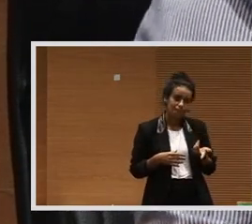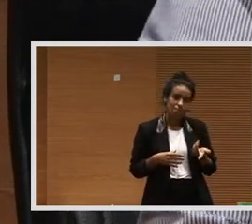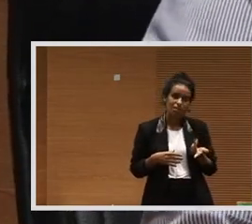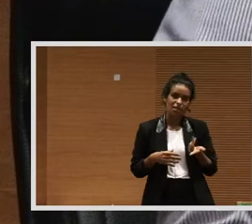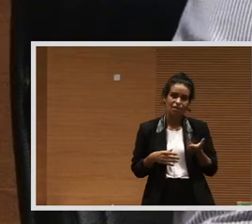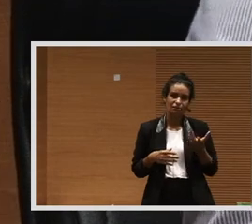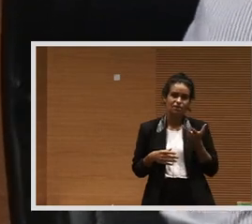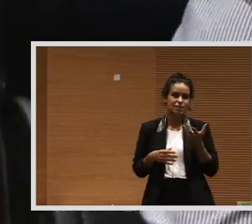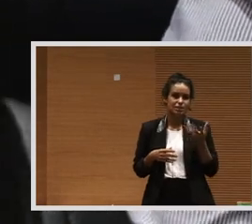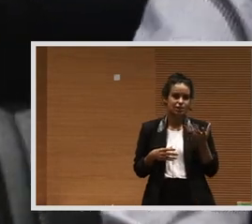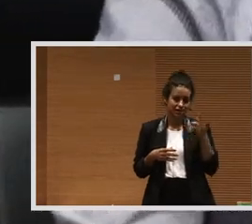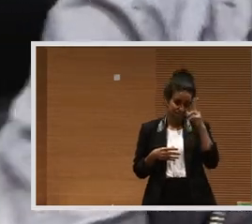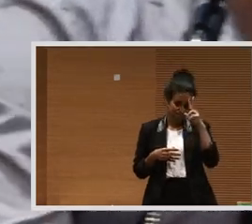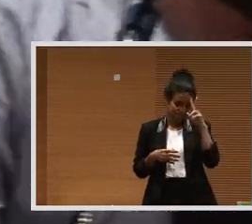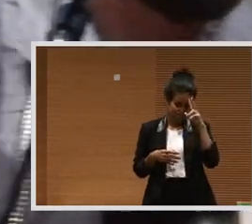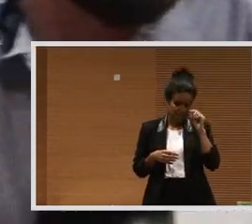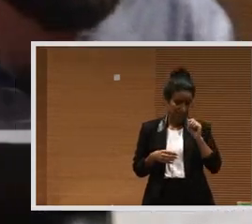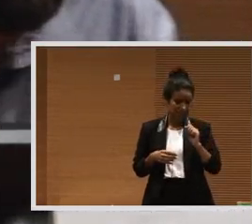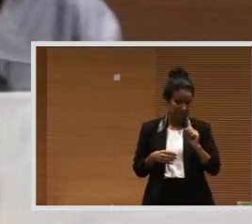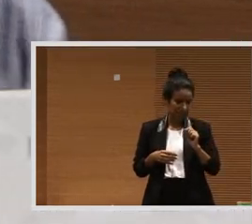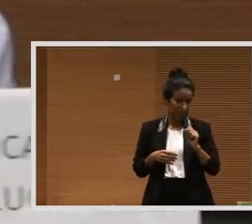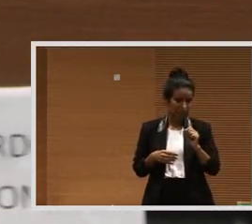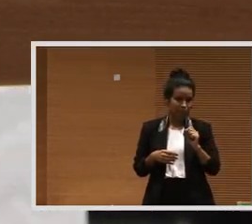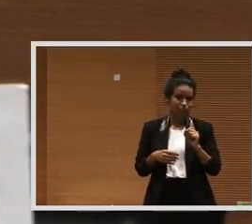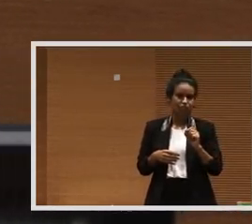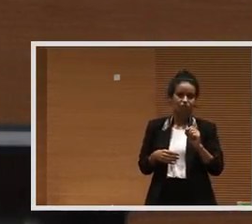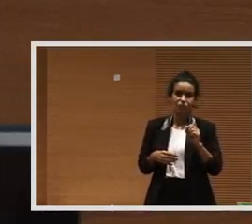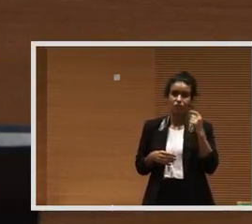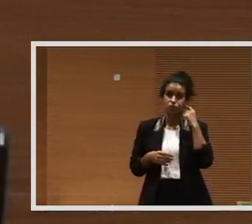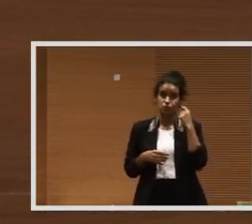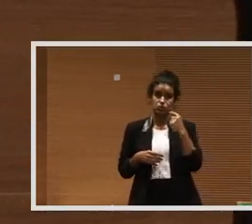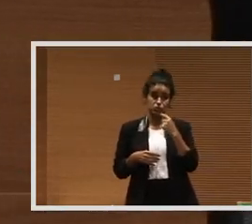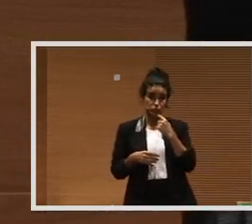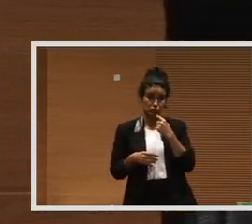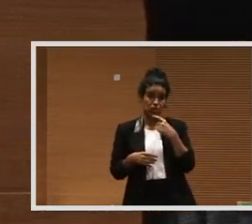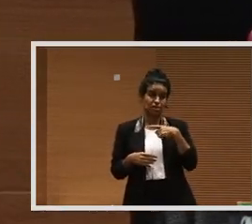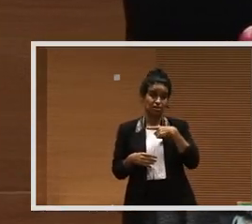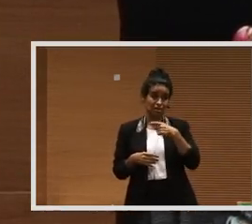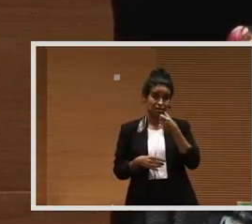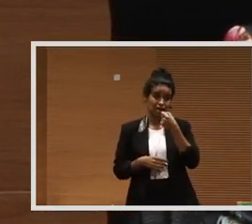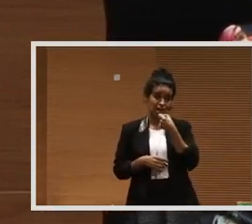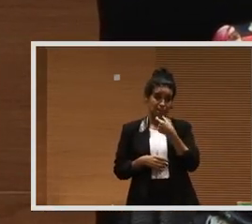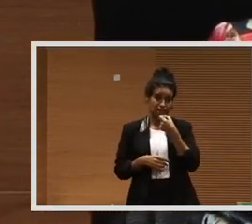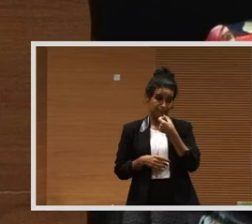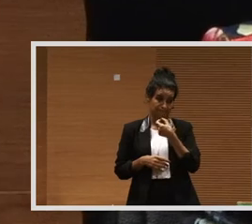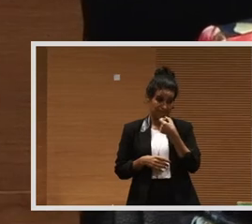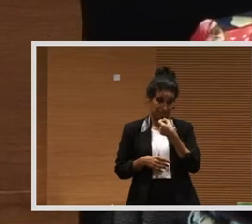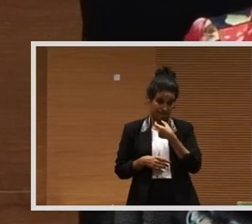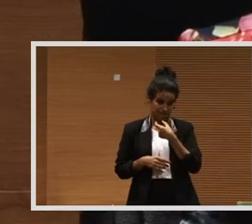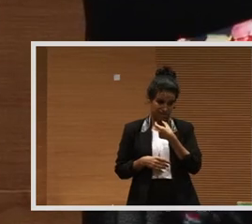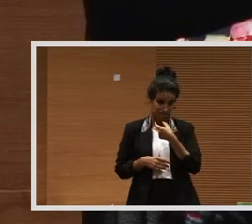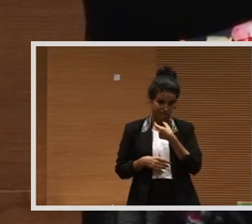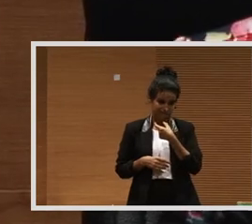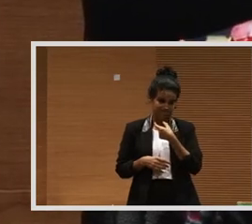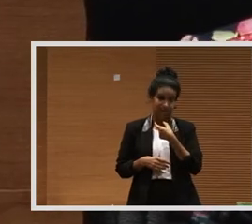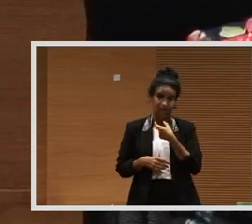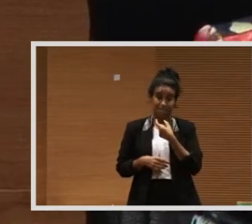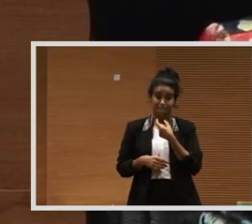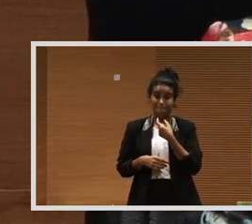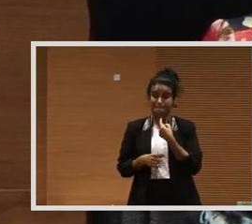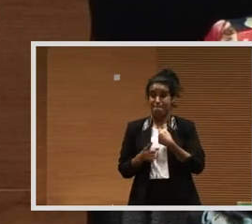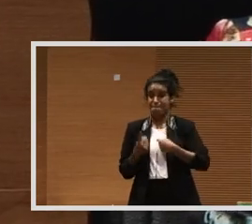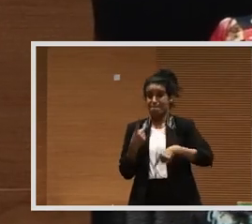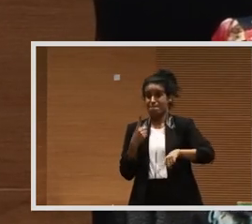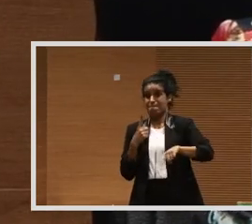só queria lembrar que, na situação do surdo, ainda tem uma medicalização ainda mais, não sei se é mais, mas também